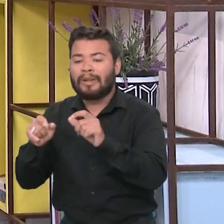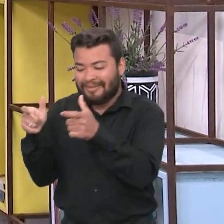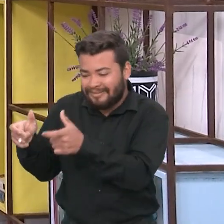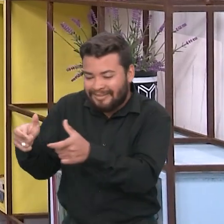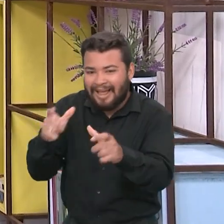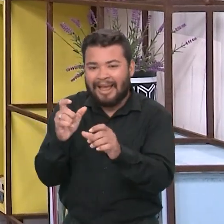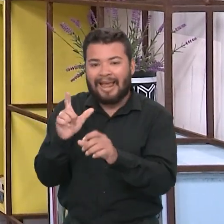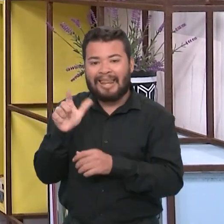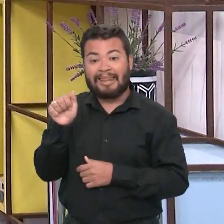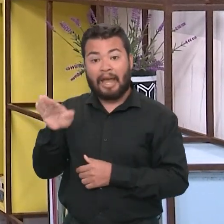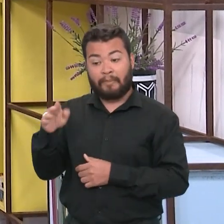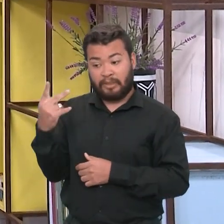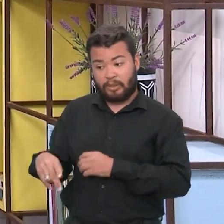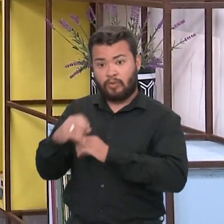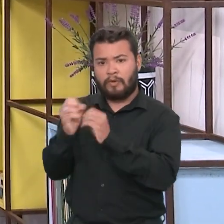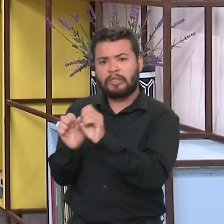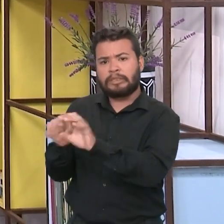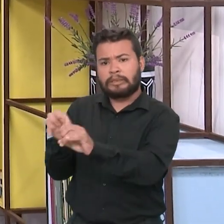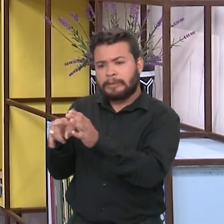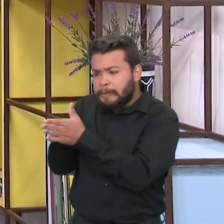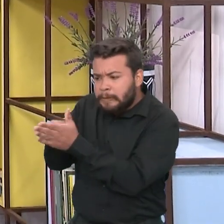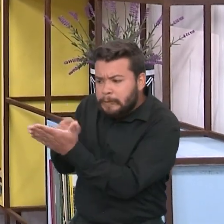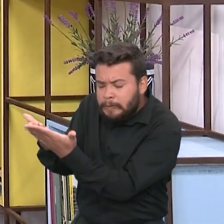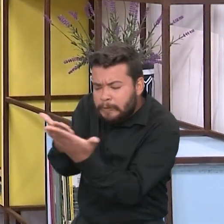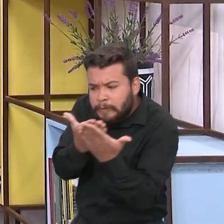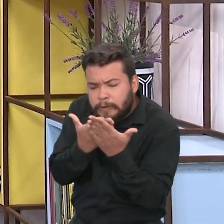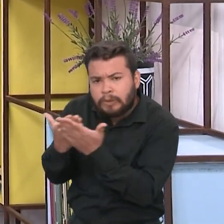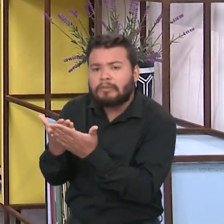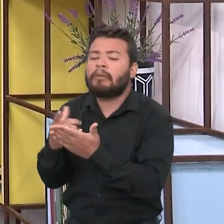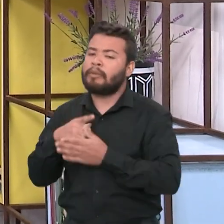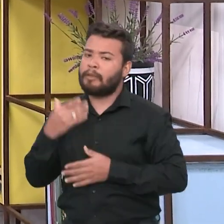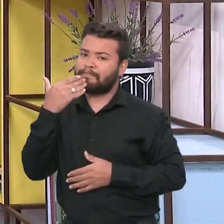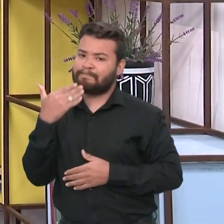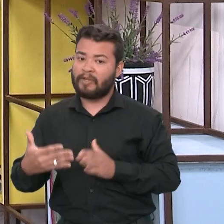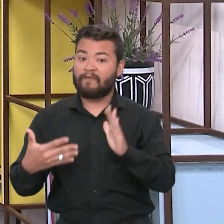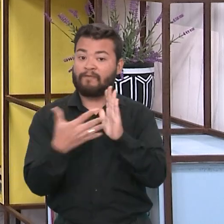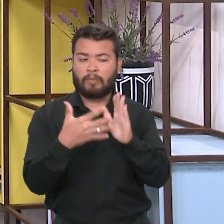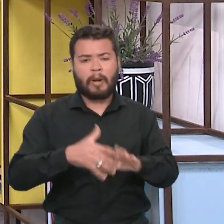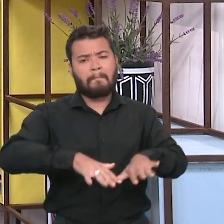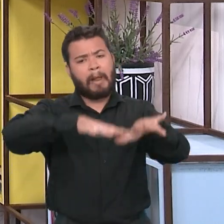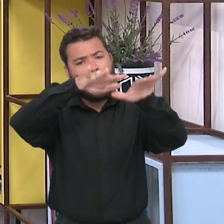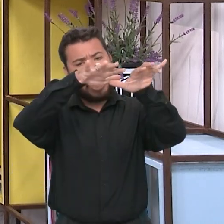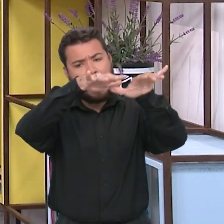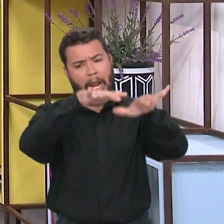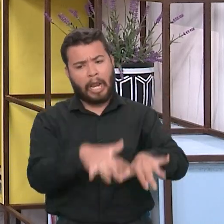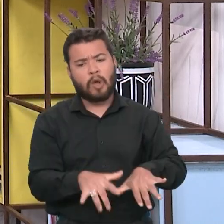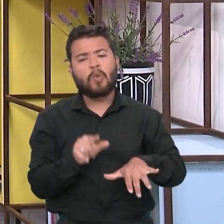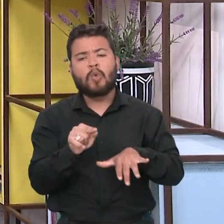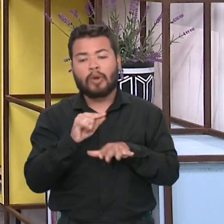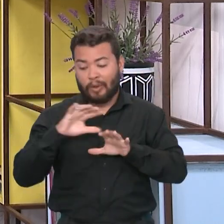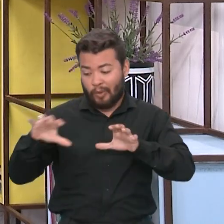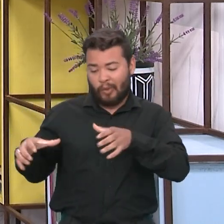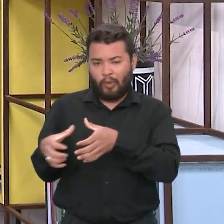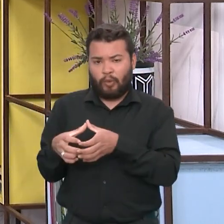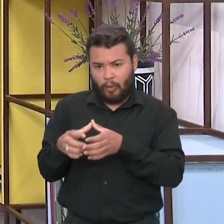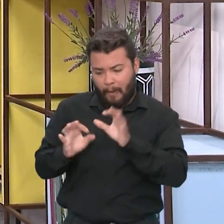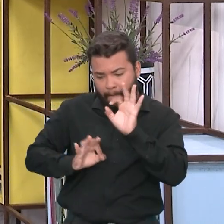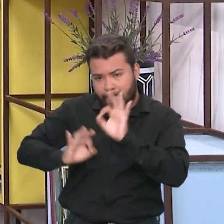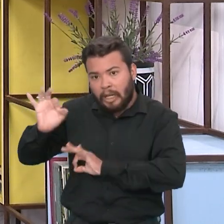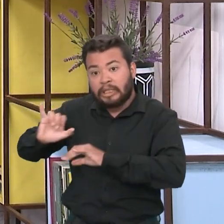de ensino da universidade e para isso solicitou o preenchimento de um formulário para que as equipes da Secretaria de